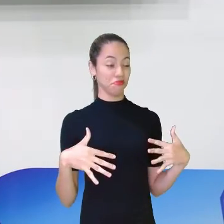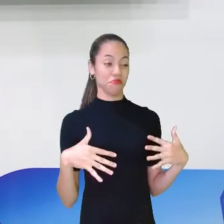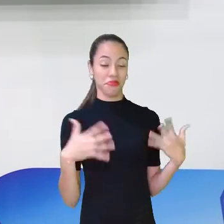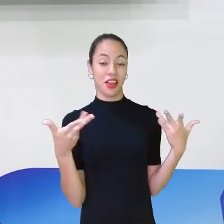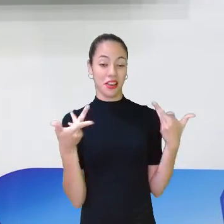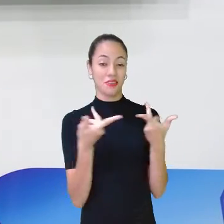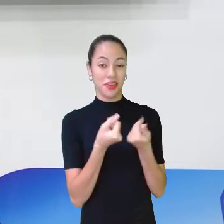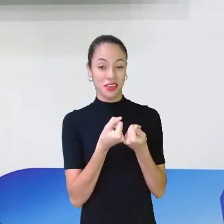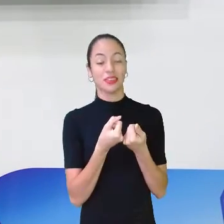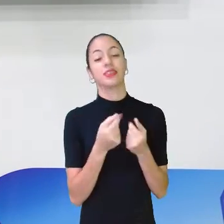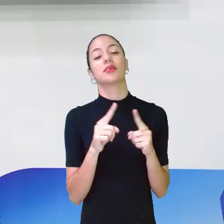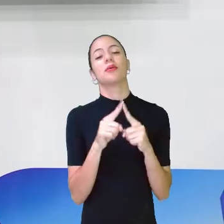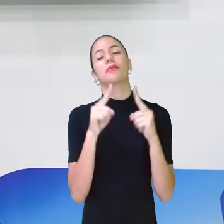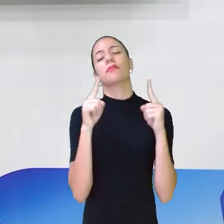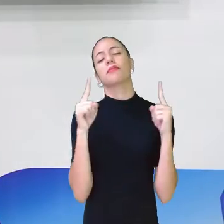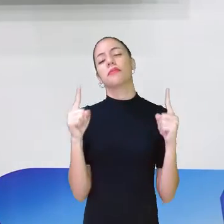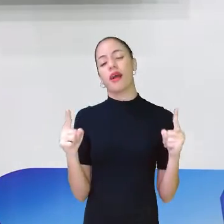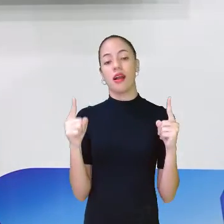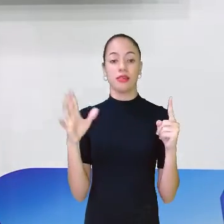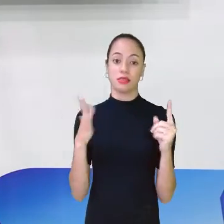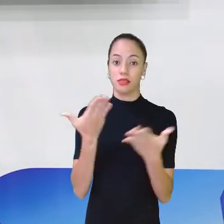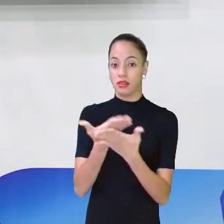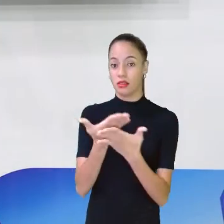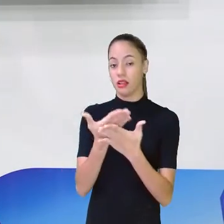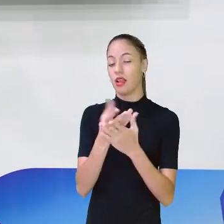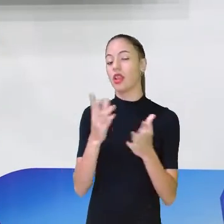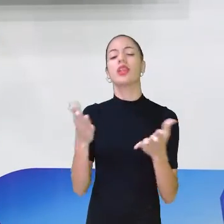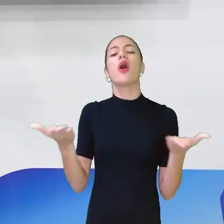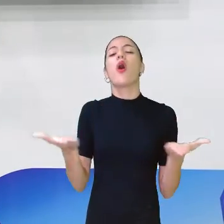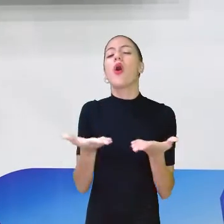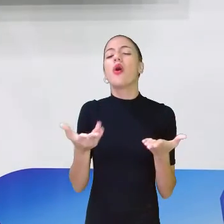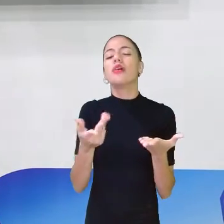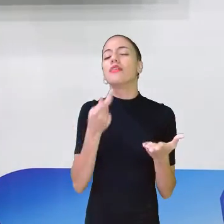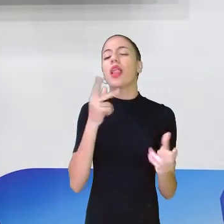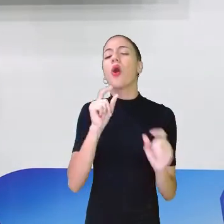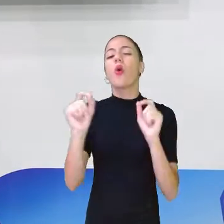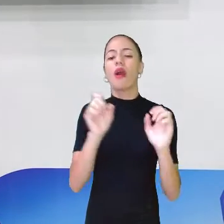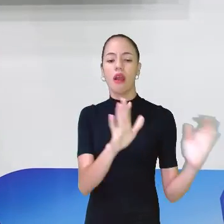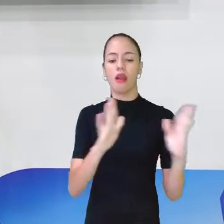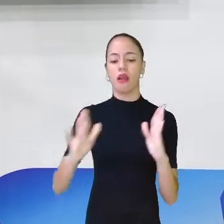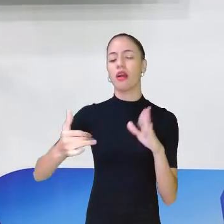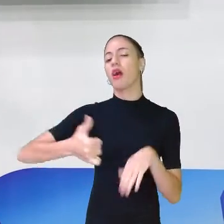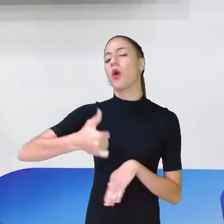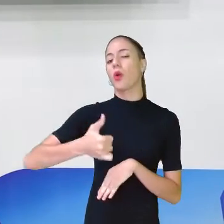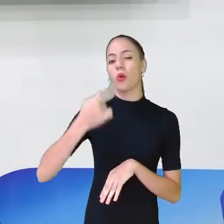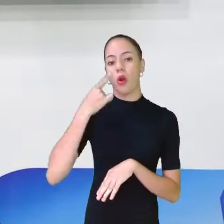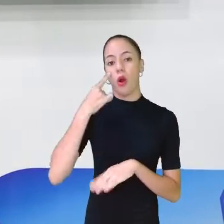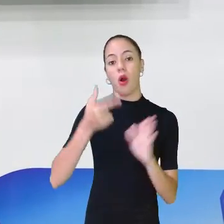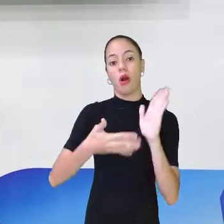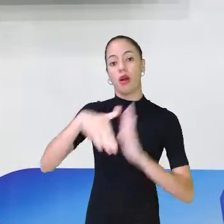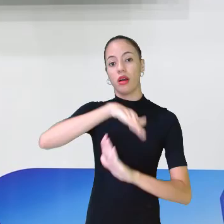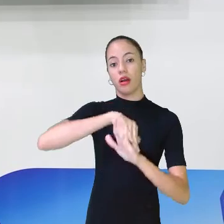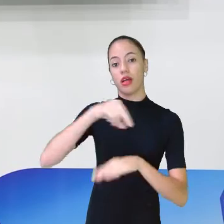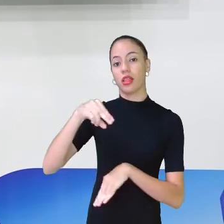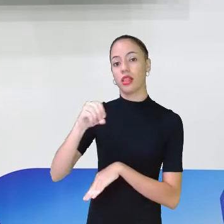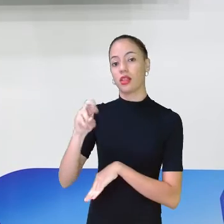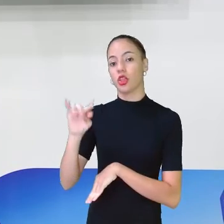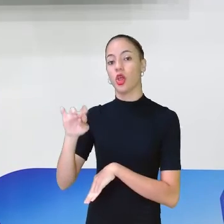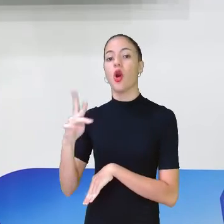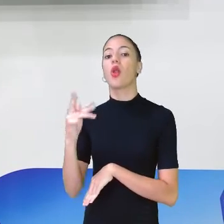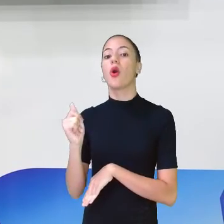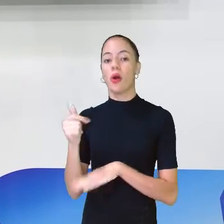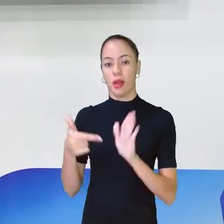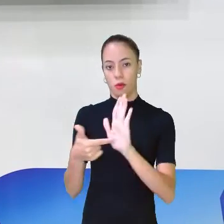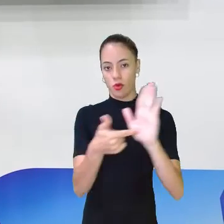agradável. Mas aí, na nossa aula de hoje, vamos trabalhar o quê? Módulo 1. Olha aí que Noronha vai passar aqui na sua tela. Tem gente que já leu aqui, viu,